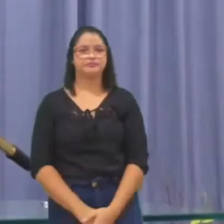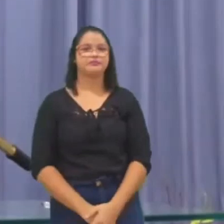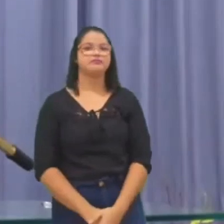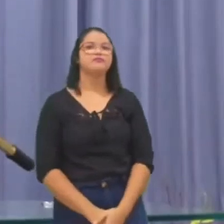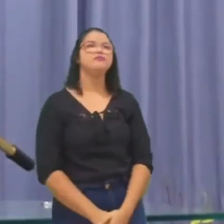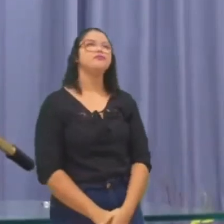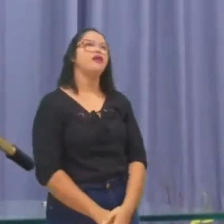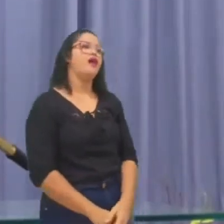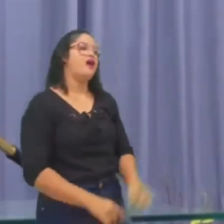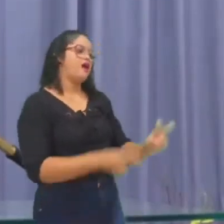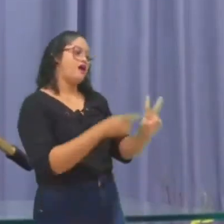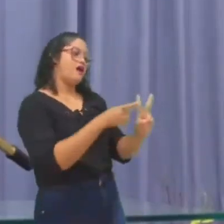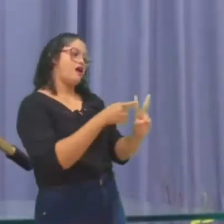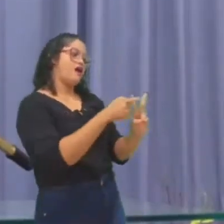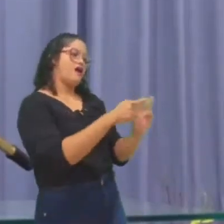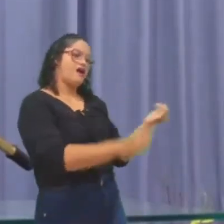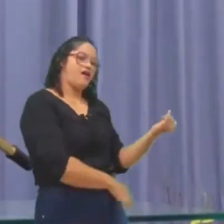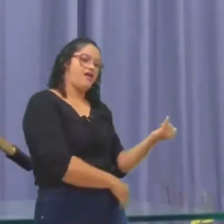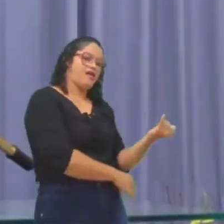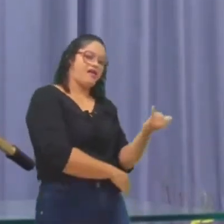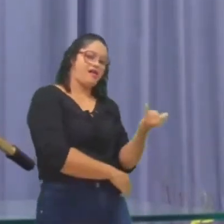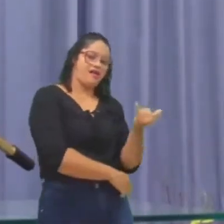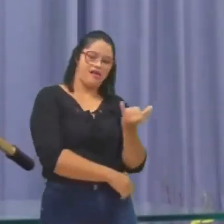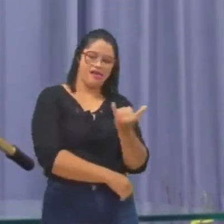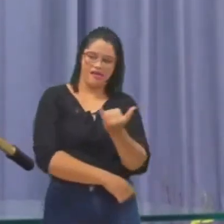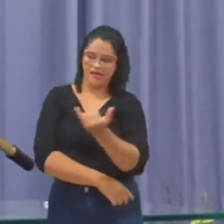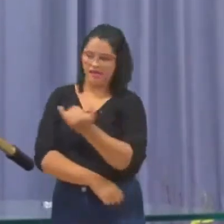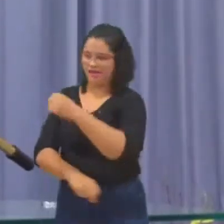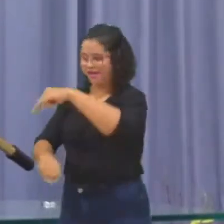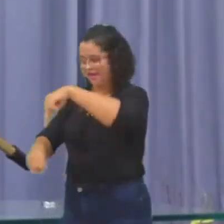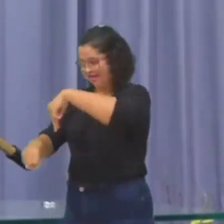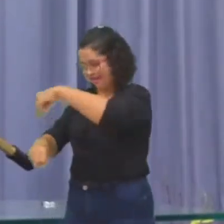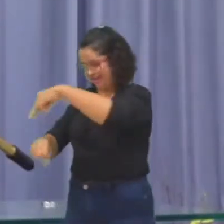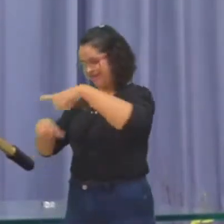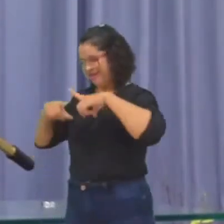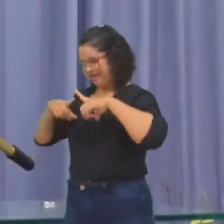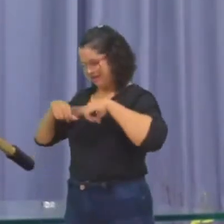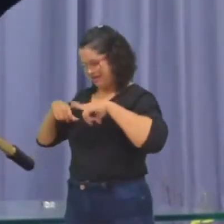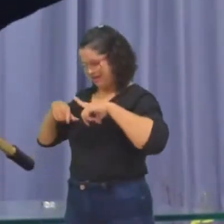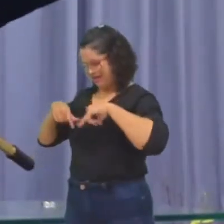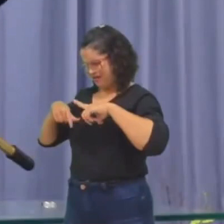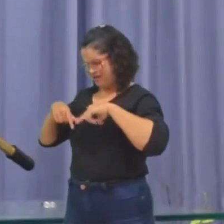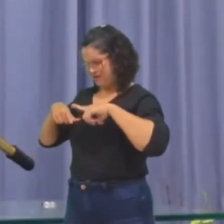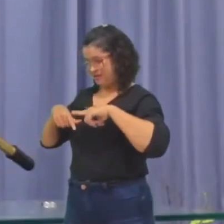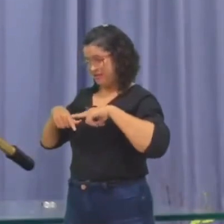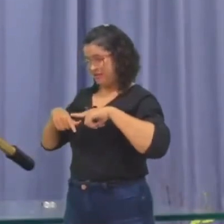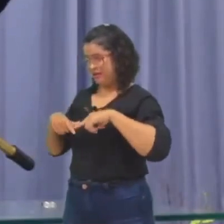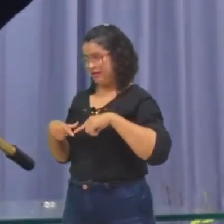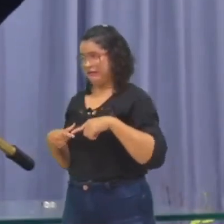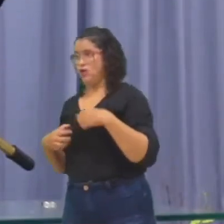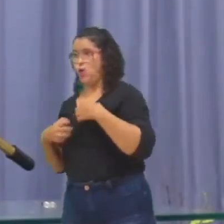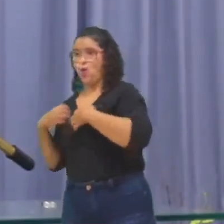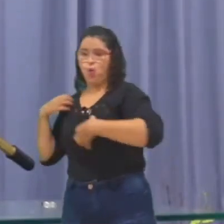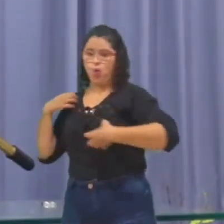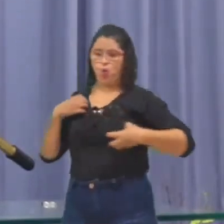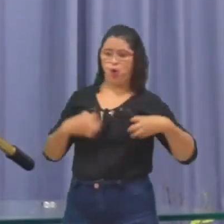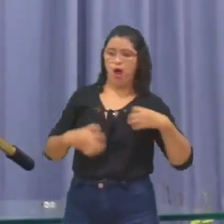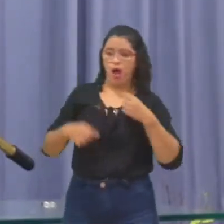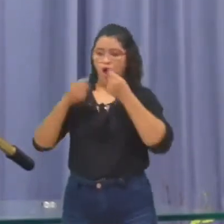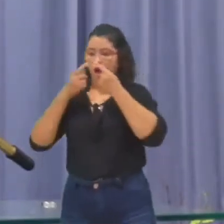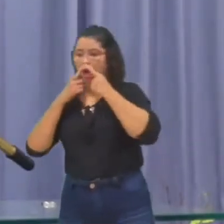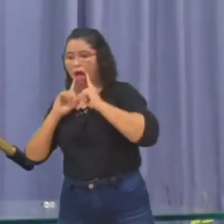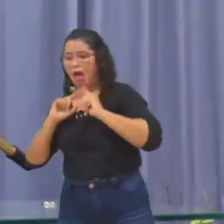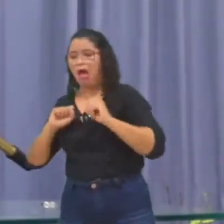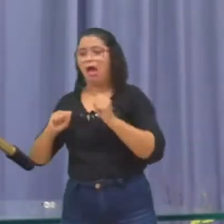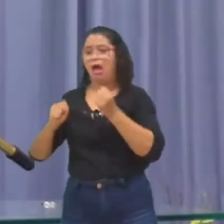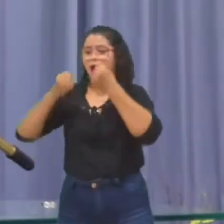aqueles homens disseram para a nação de Israel, que estava puxando os cabelos e chorando a noite toda,